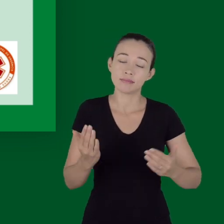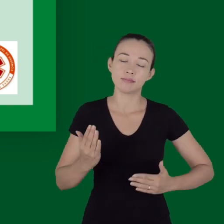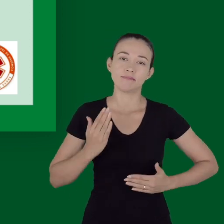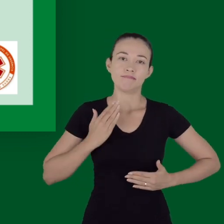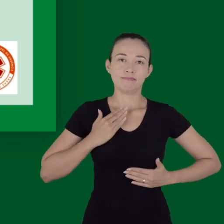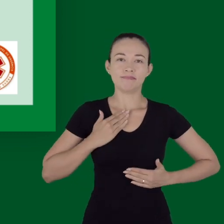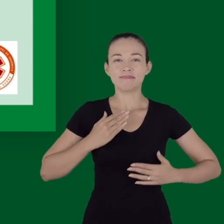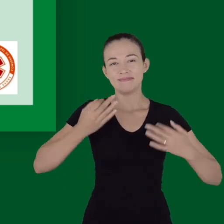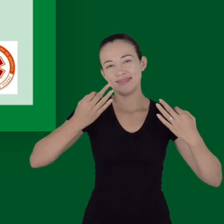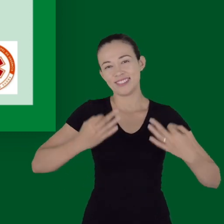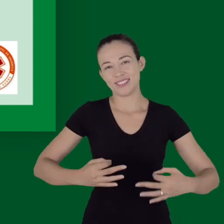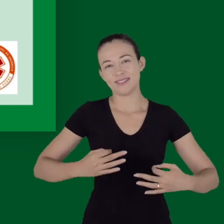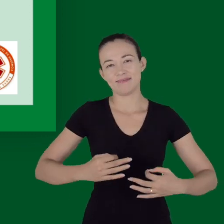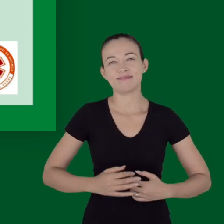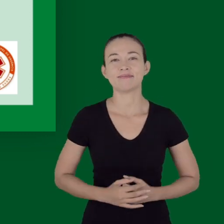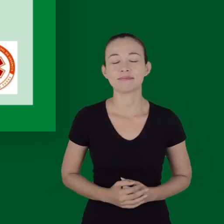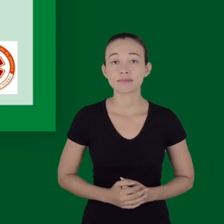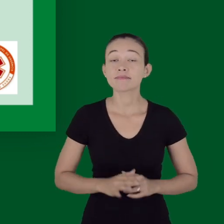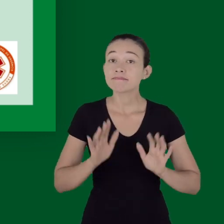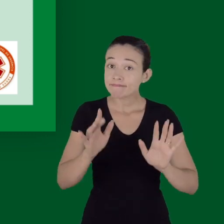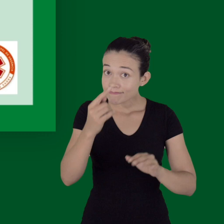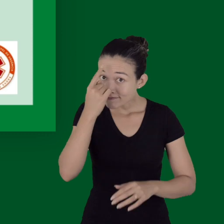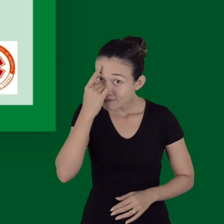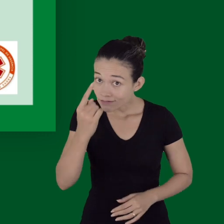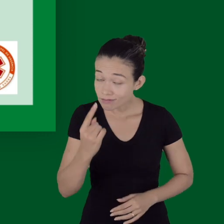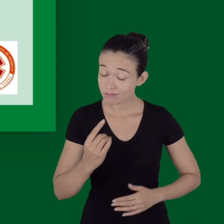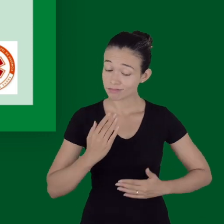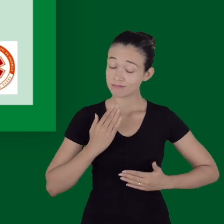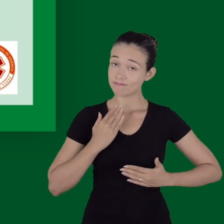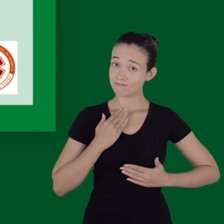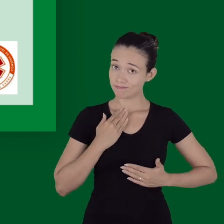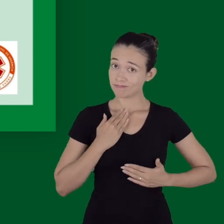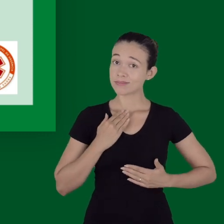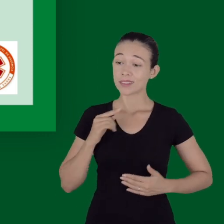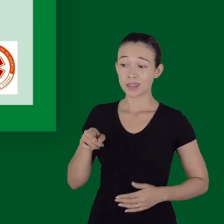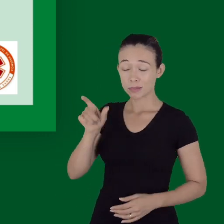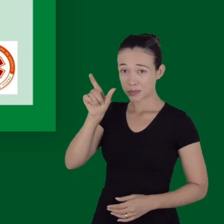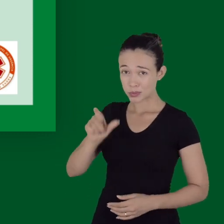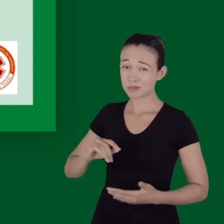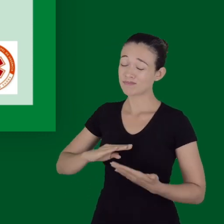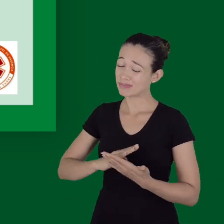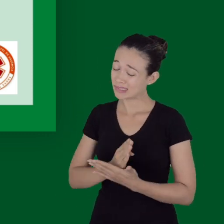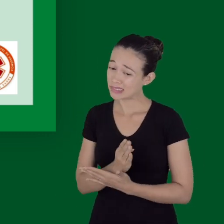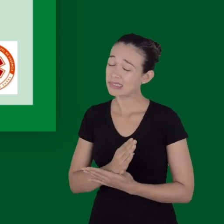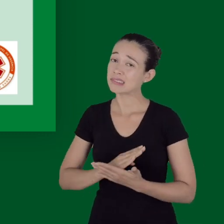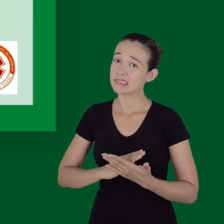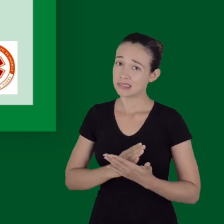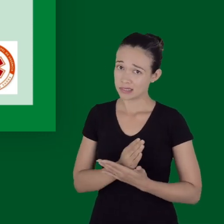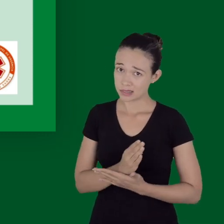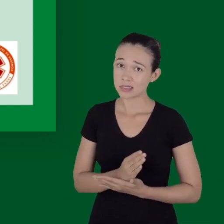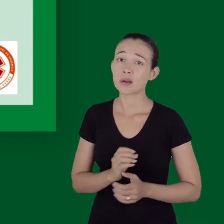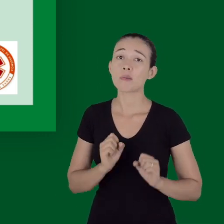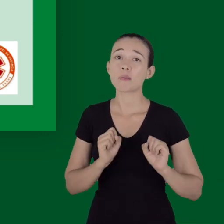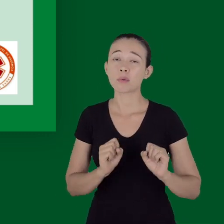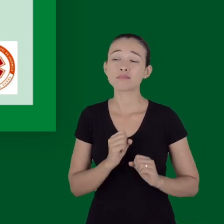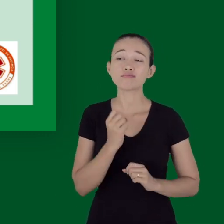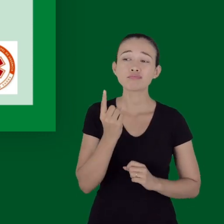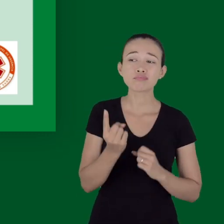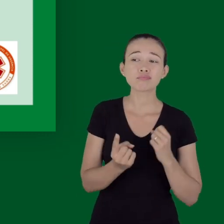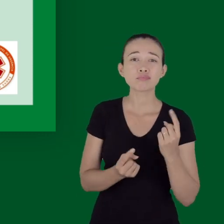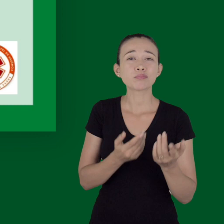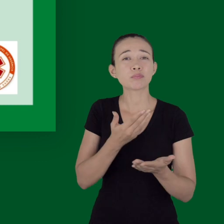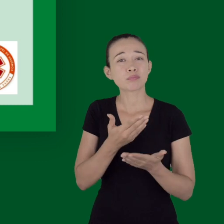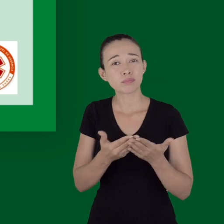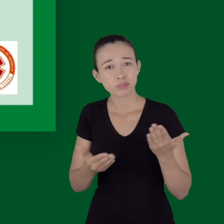20% por um motivo de segurança e o seu marca-passo transcutâneo está adequado. Lembro que o marca-passo transcutâneo é algo que